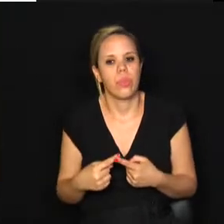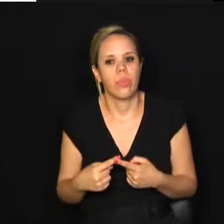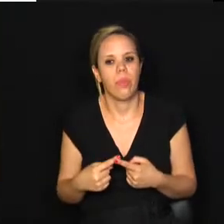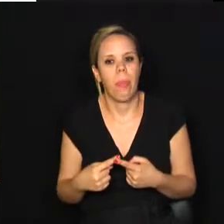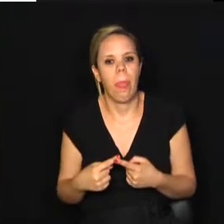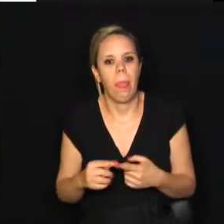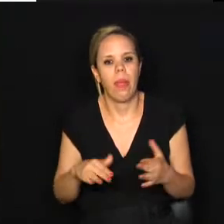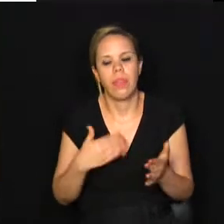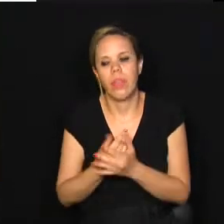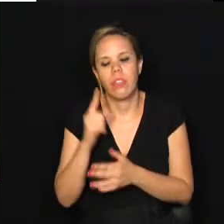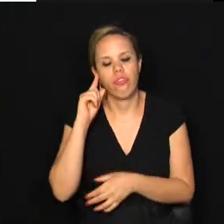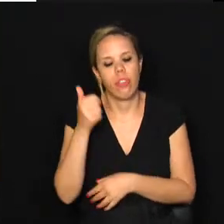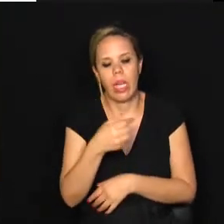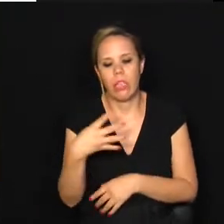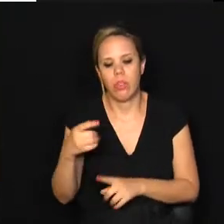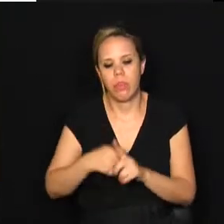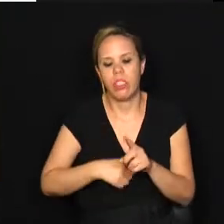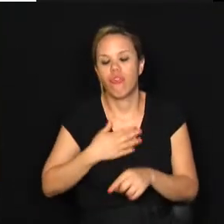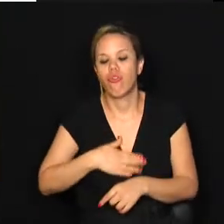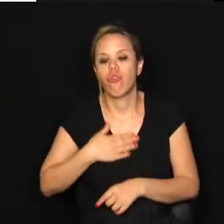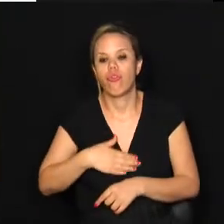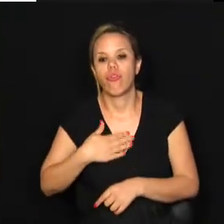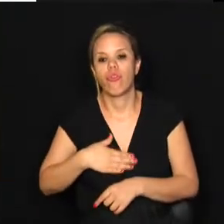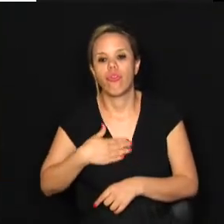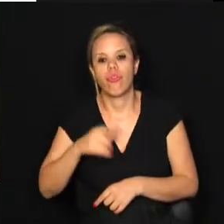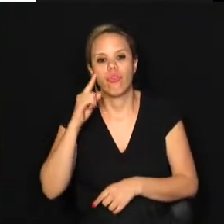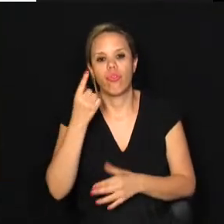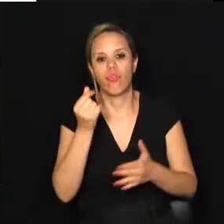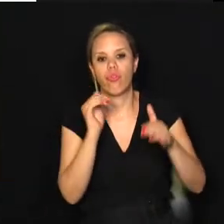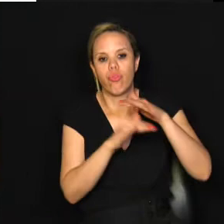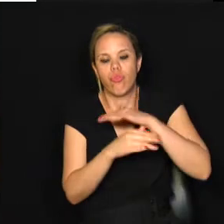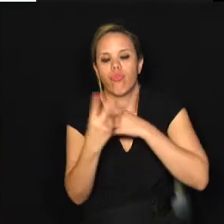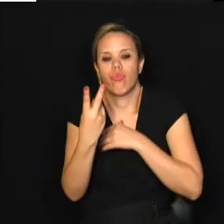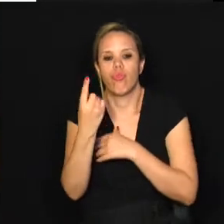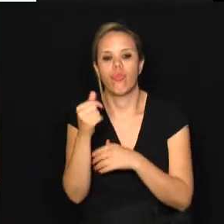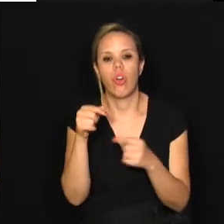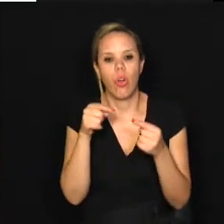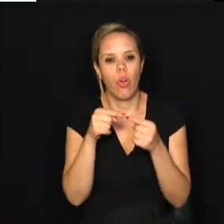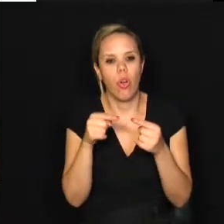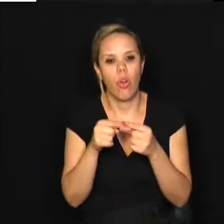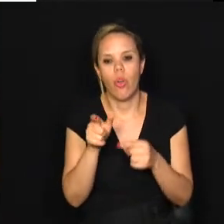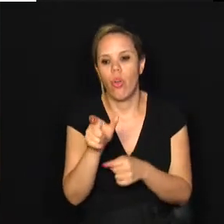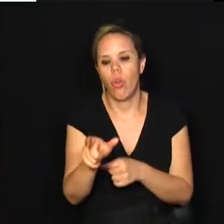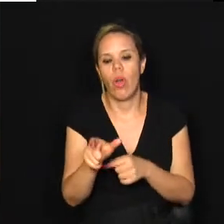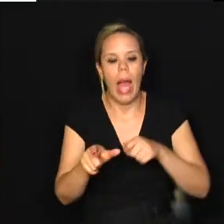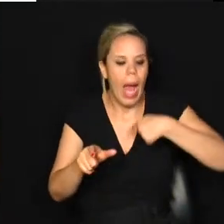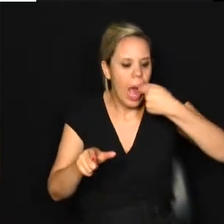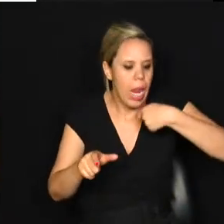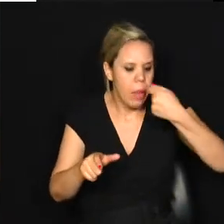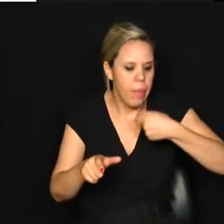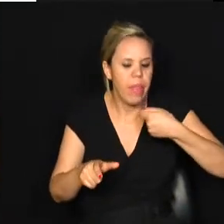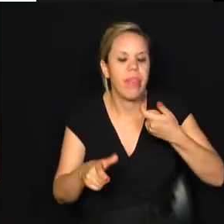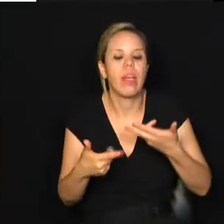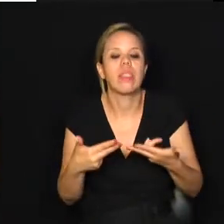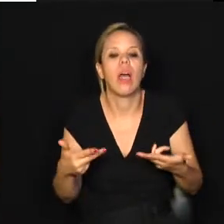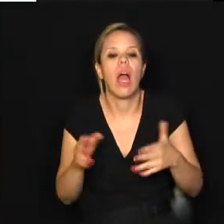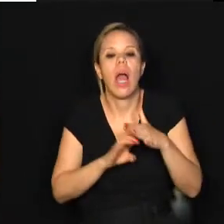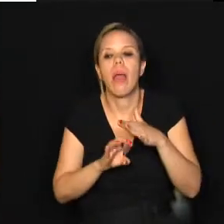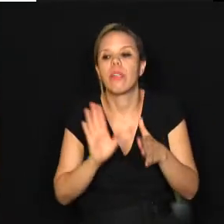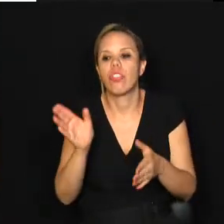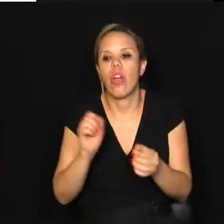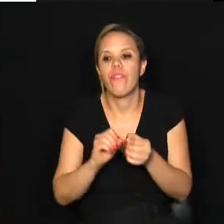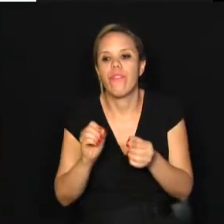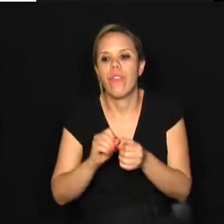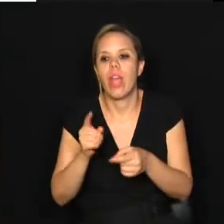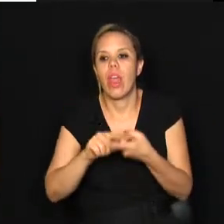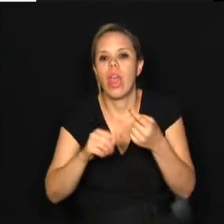dia 14 de agosto, que seria o dia do depósito dos valores referentes ao ticket de alimentação e refeição, a empresa já fez com esses